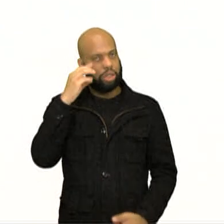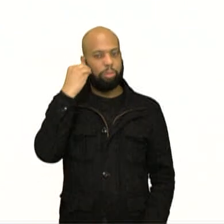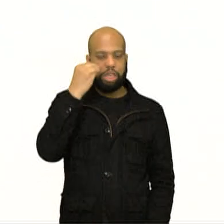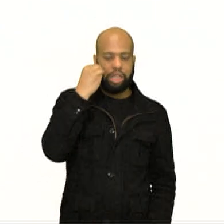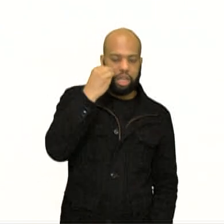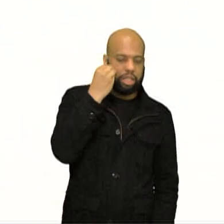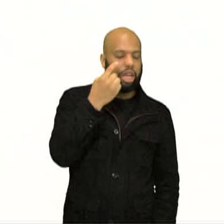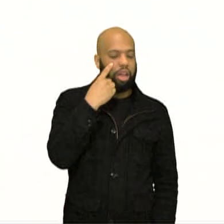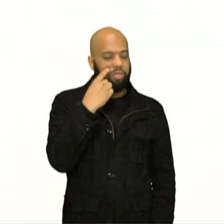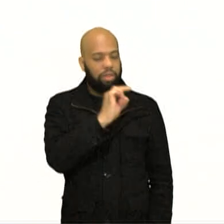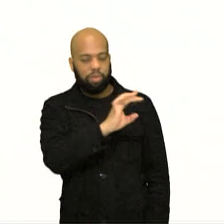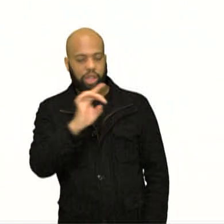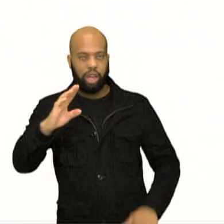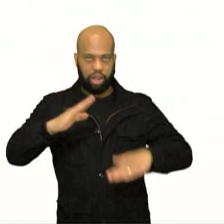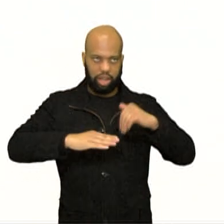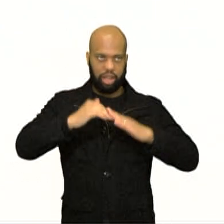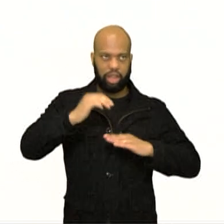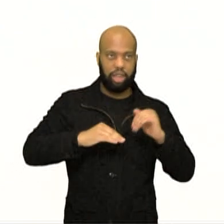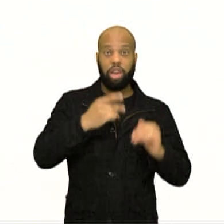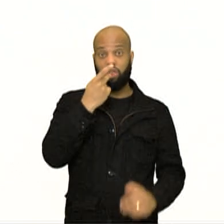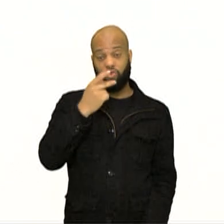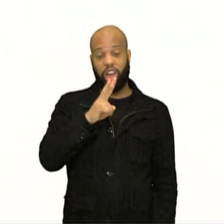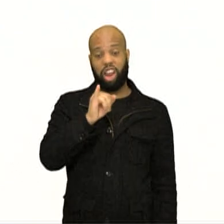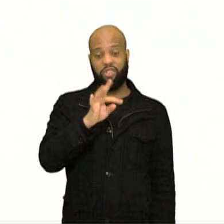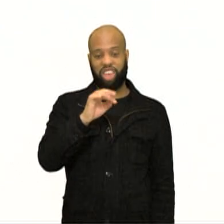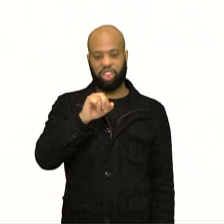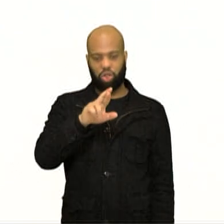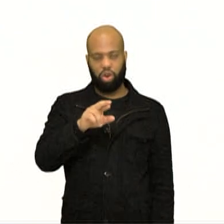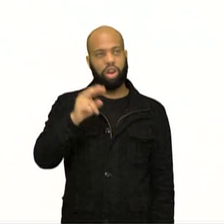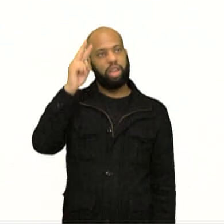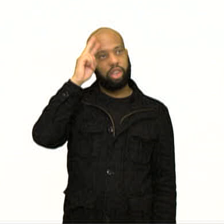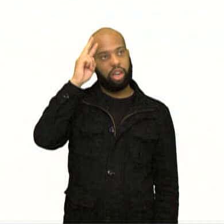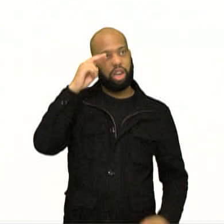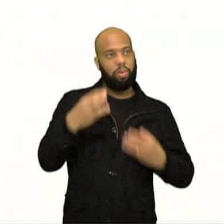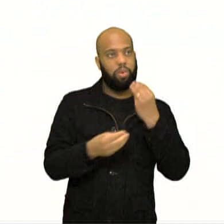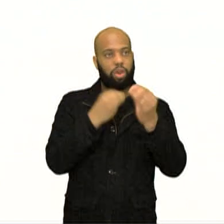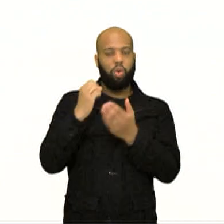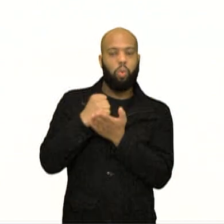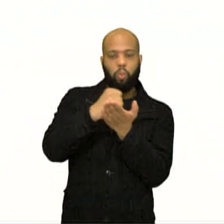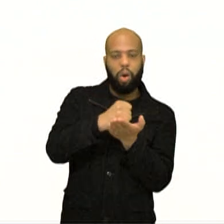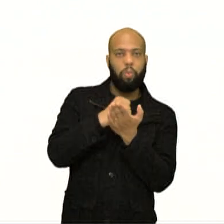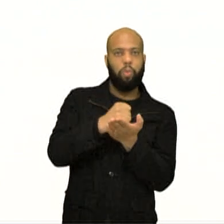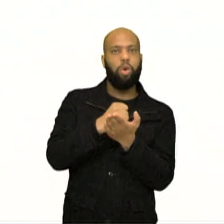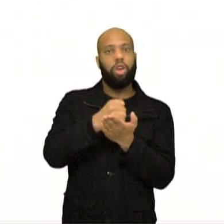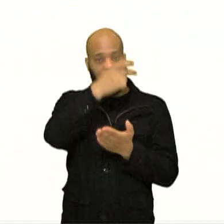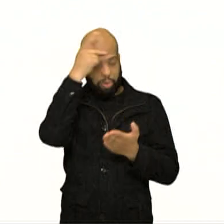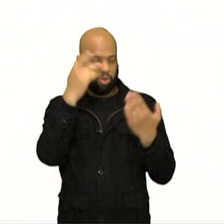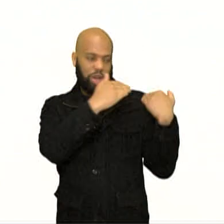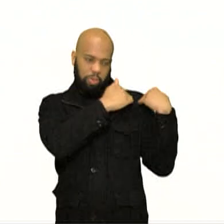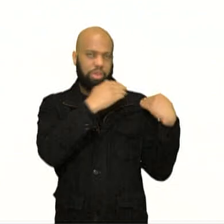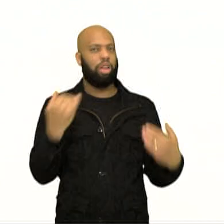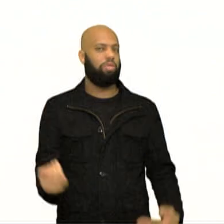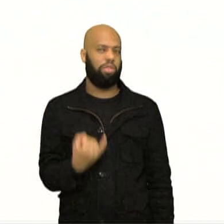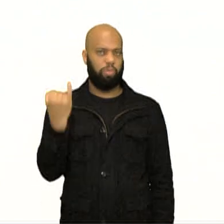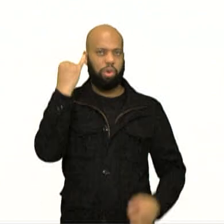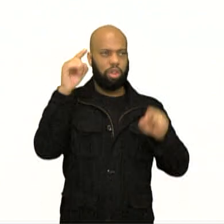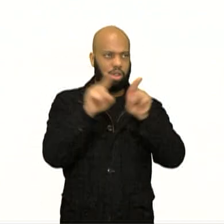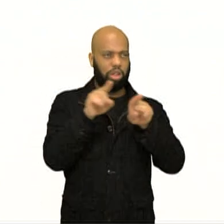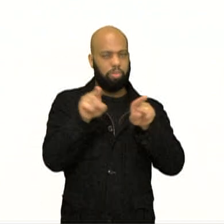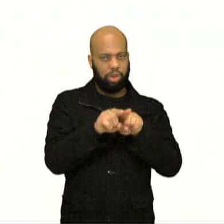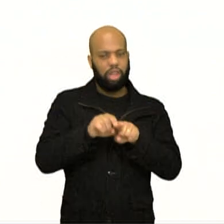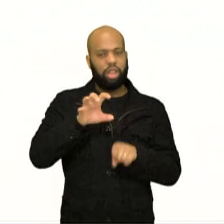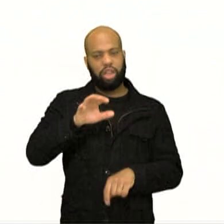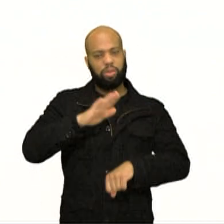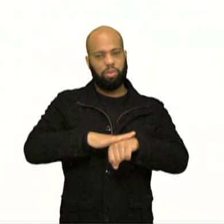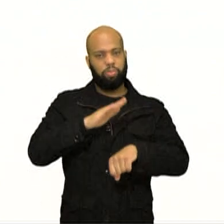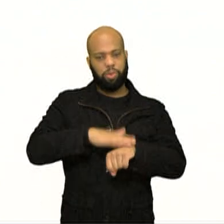carreira. Detalha Vitor, que lembra como o apoio dos responsáveis também pode ser fundamental neste